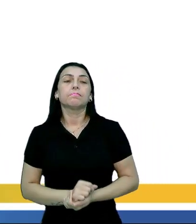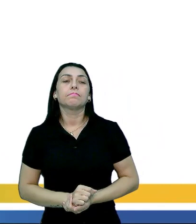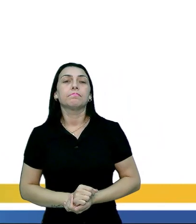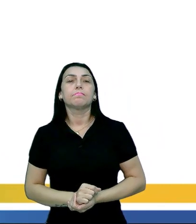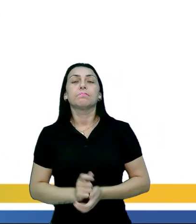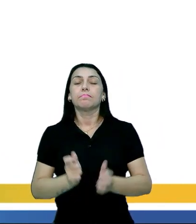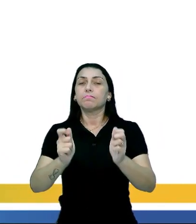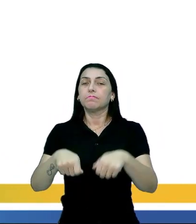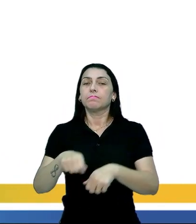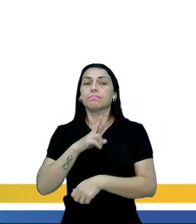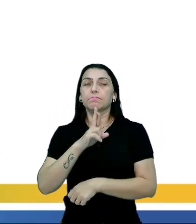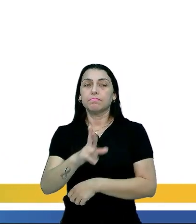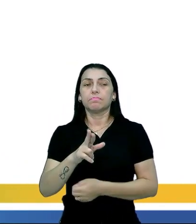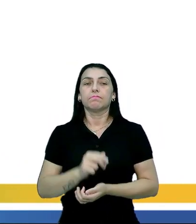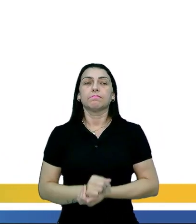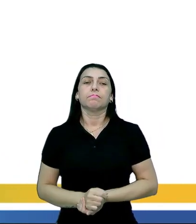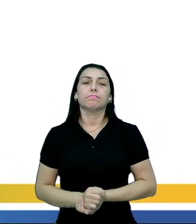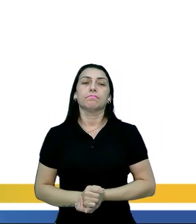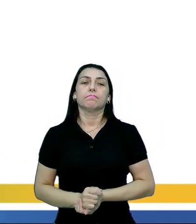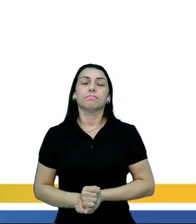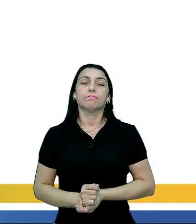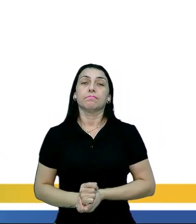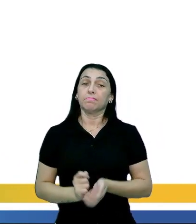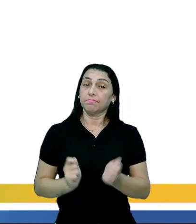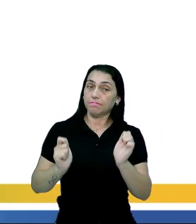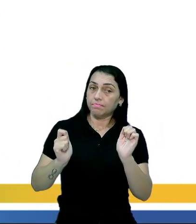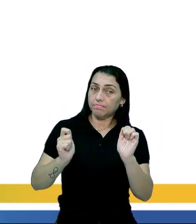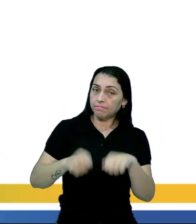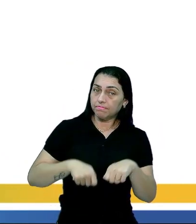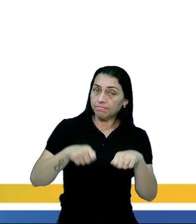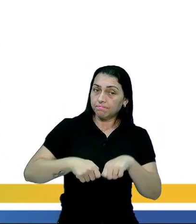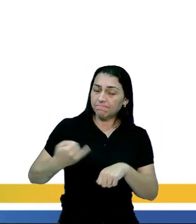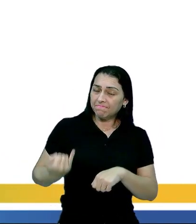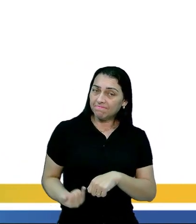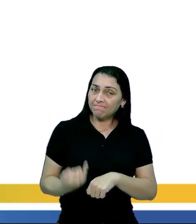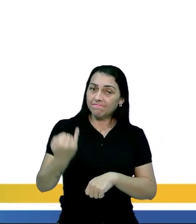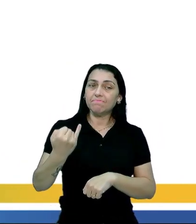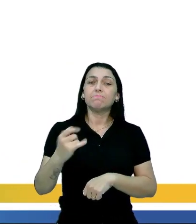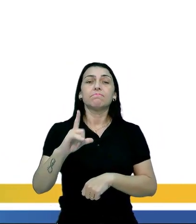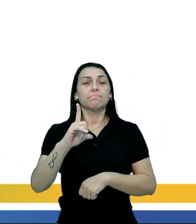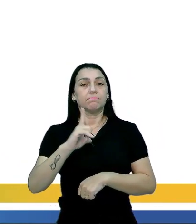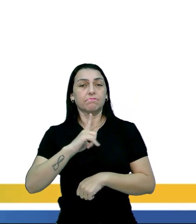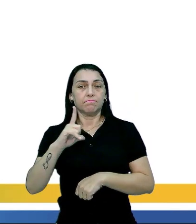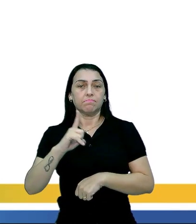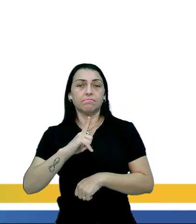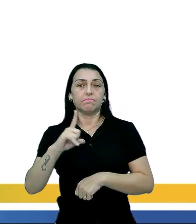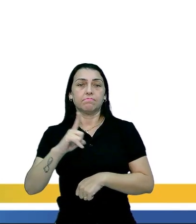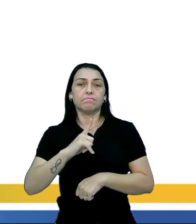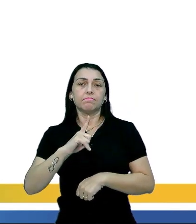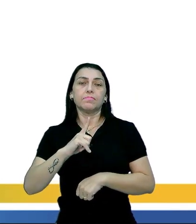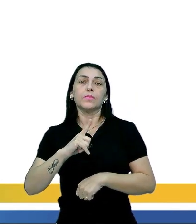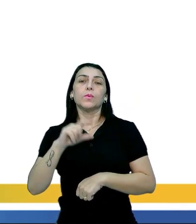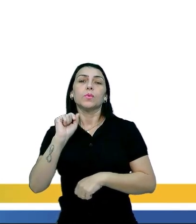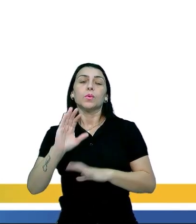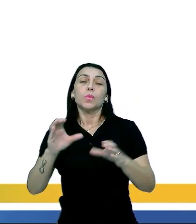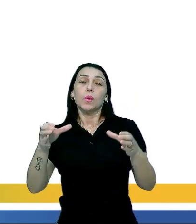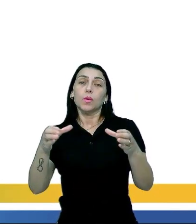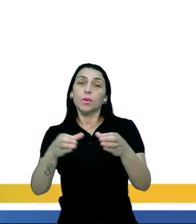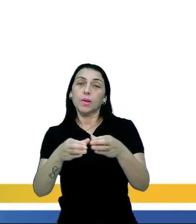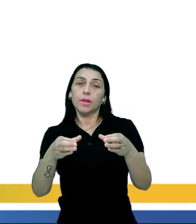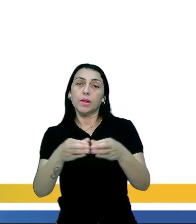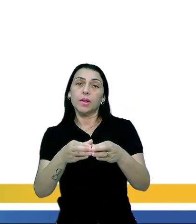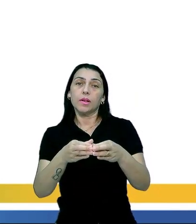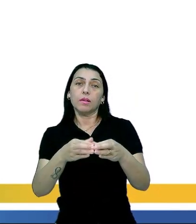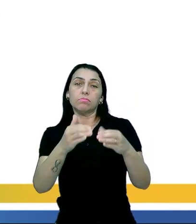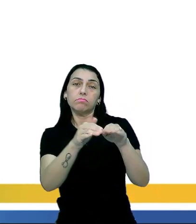e possibilidades de resposta. A condição essencial da existência e da